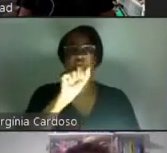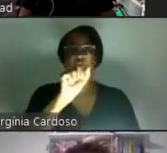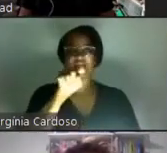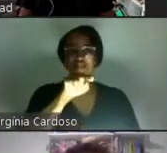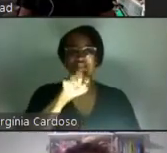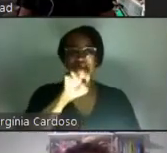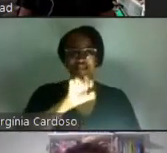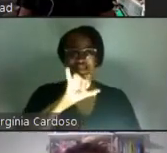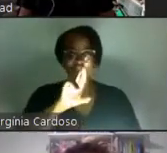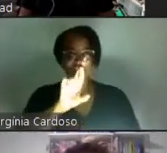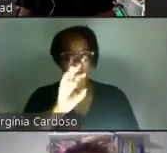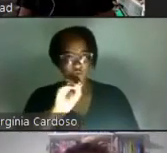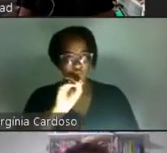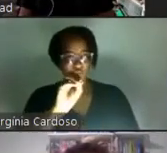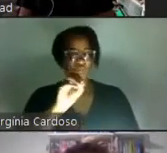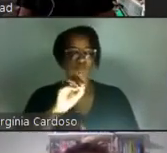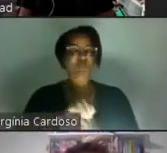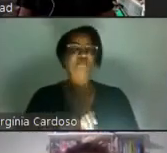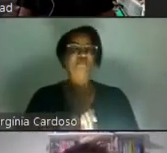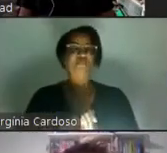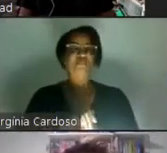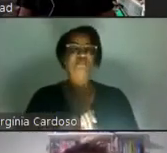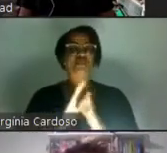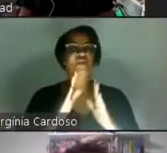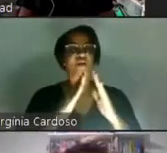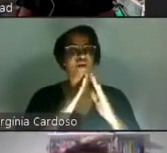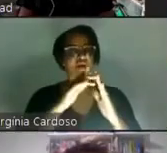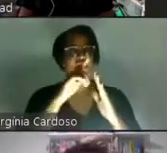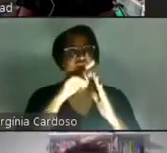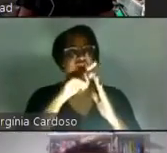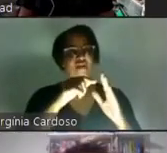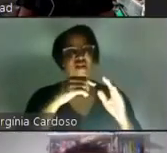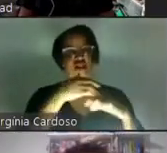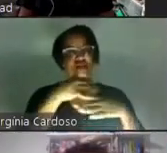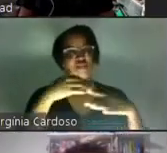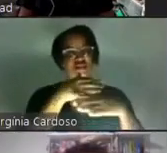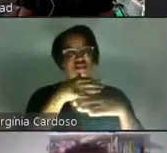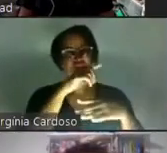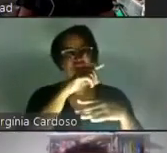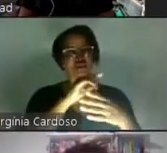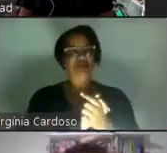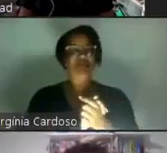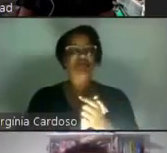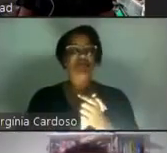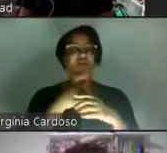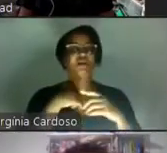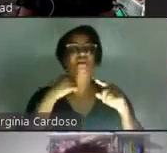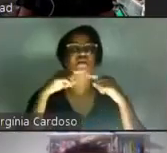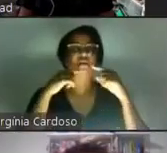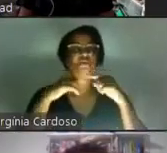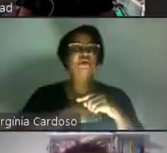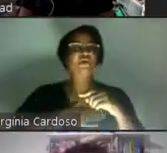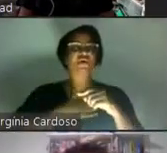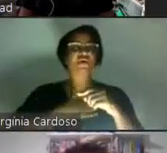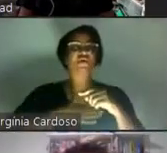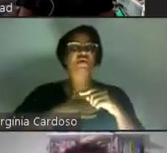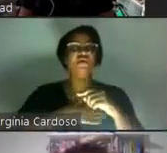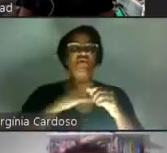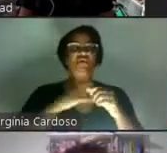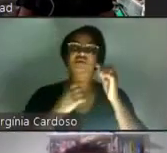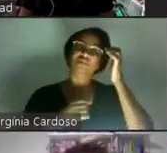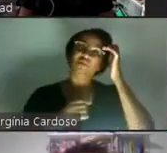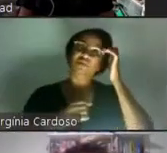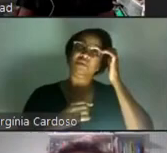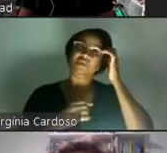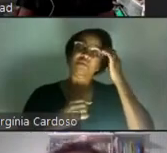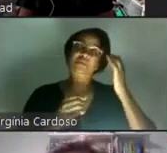né? E João Sereno está lá em Juazeiro. João Sereno, ele tem uma música dele que eu acho bacana, acho que o violão está sem. Está sem